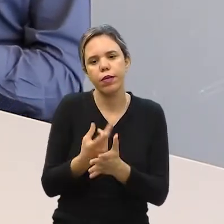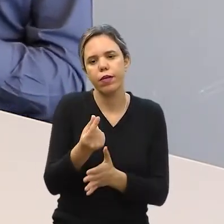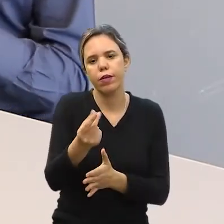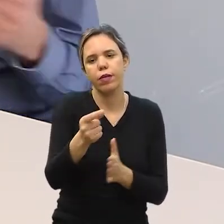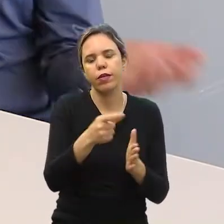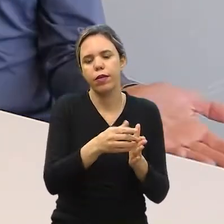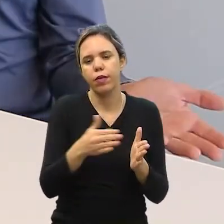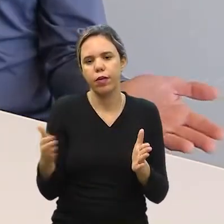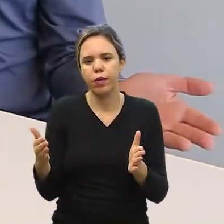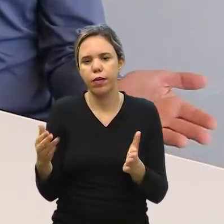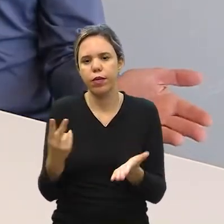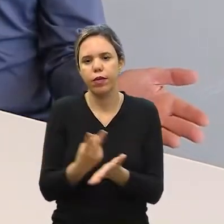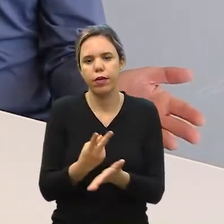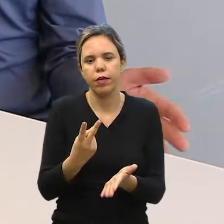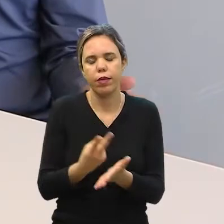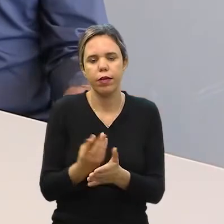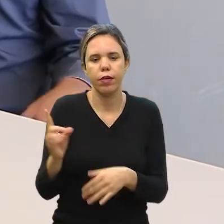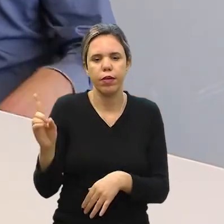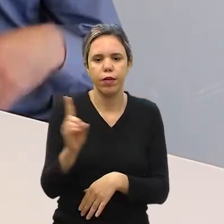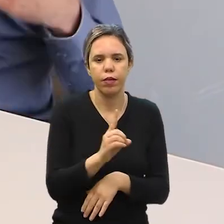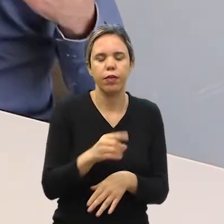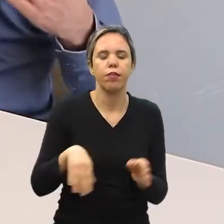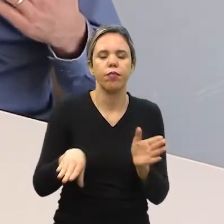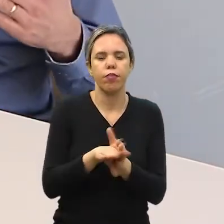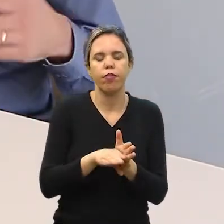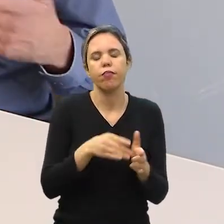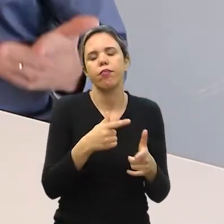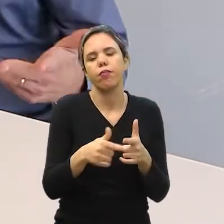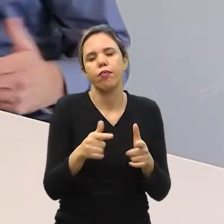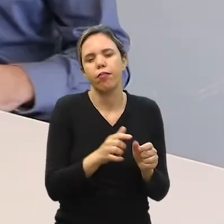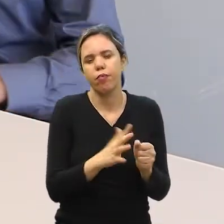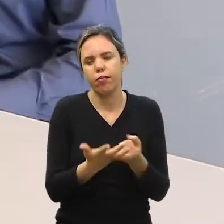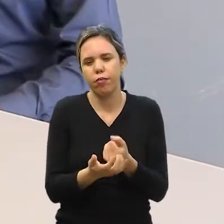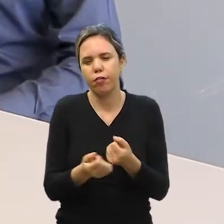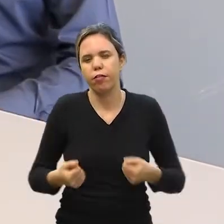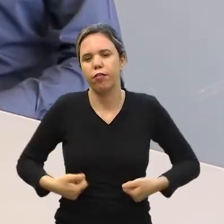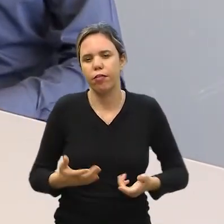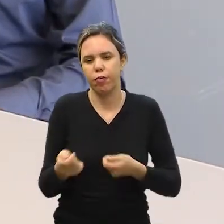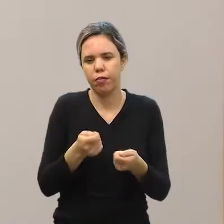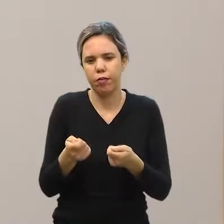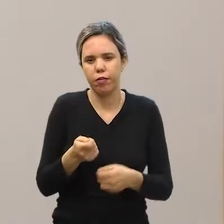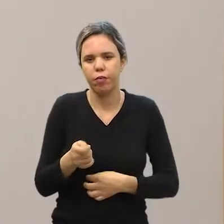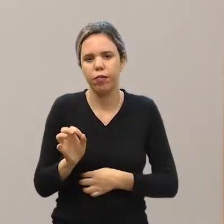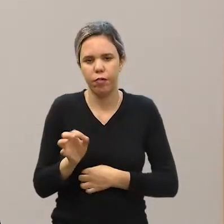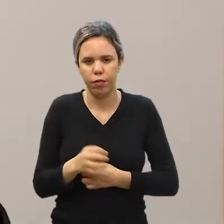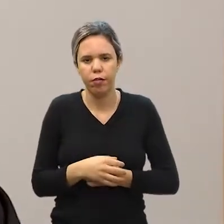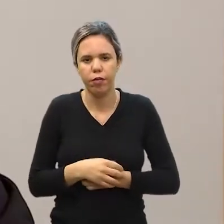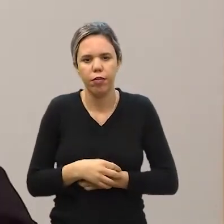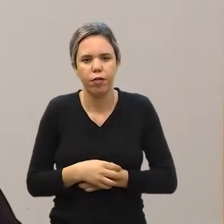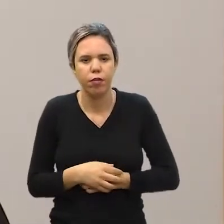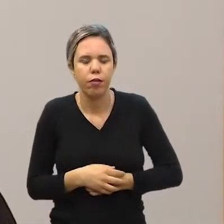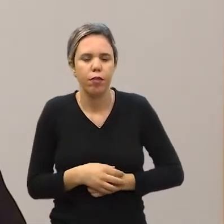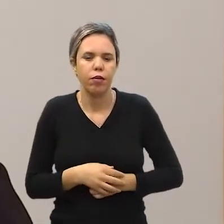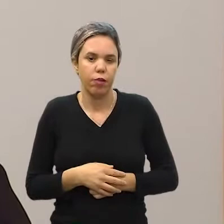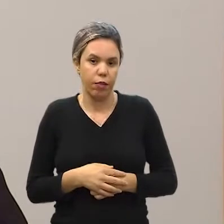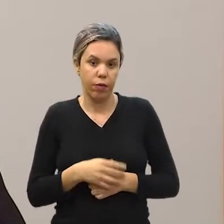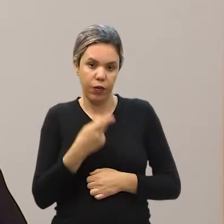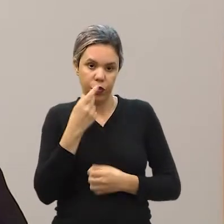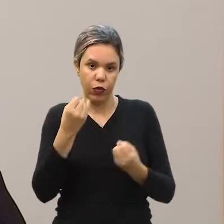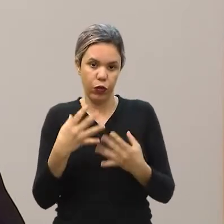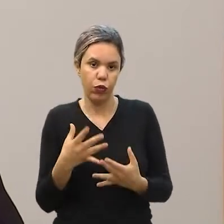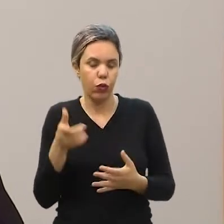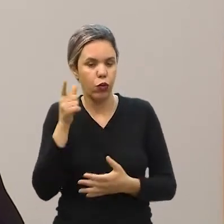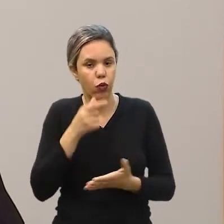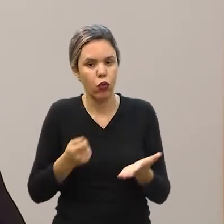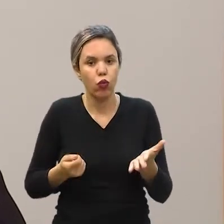durável, mesmo vindo dessa pandemia de contenção de gastos? Com certeza, né? A gente fala que a